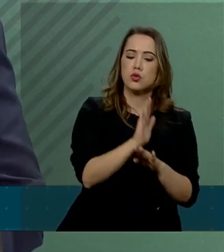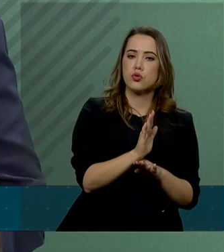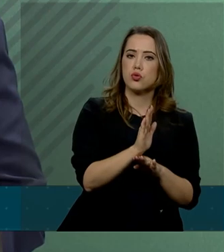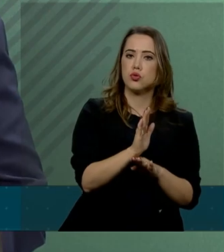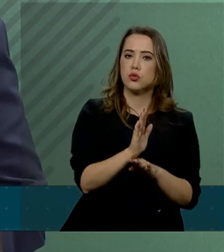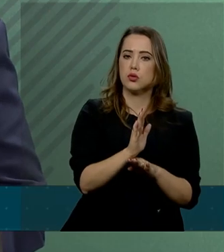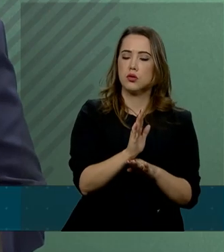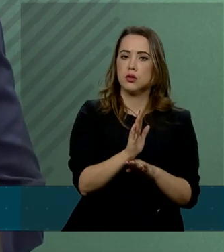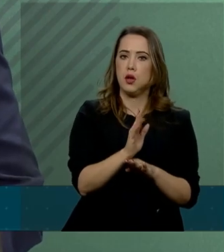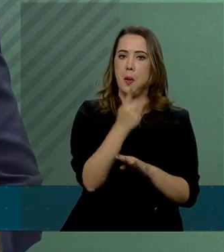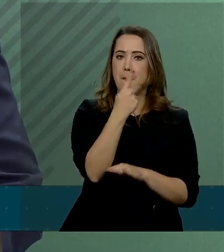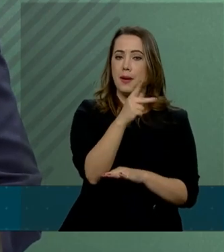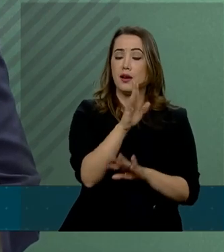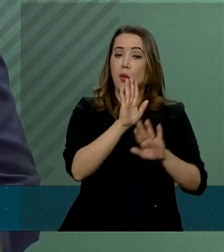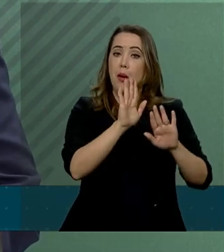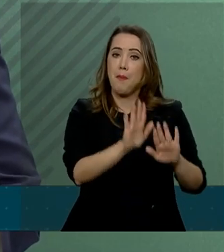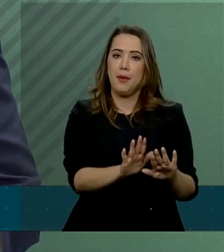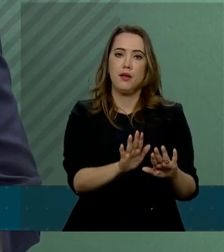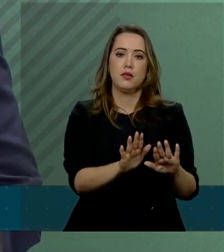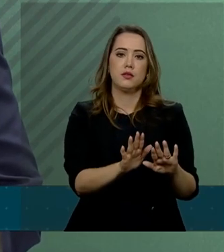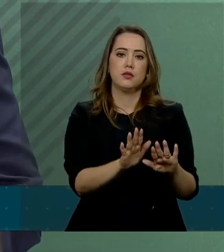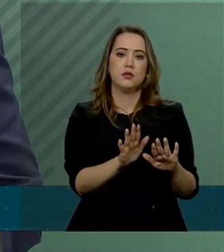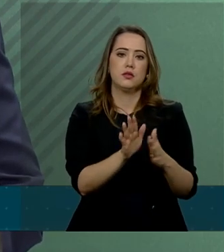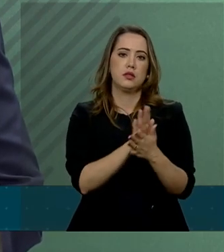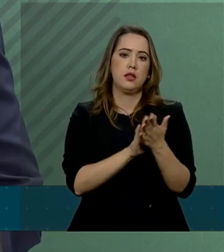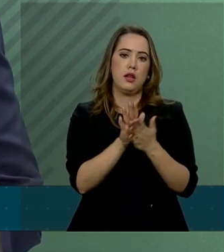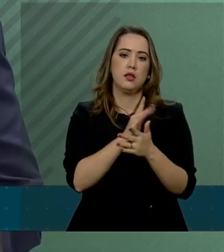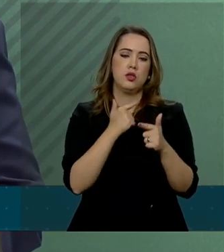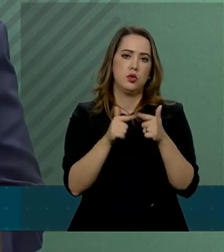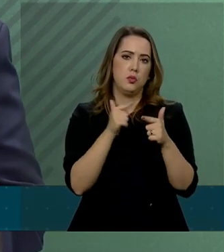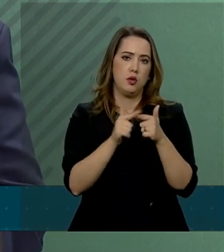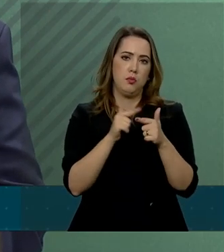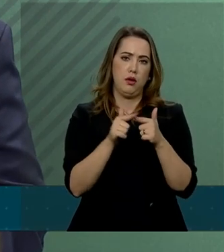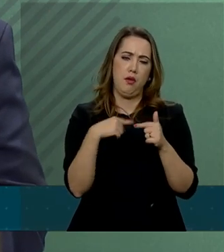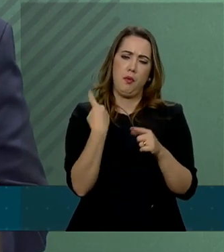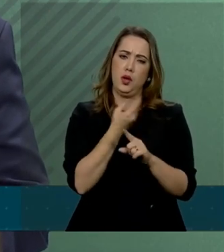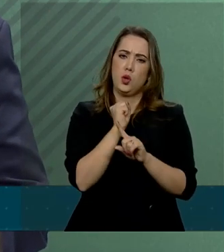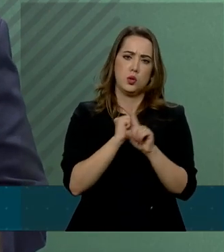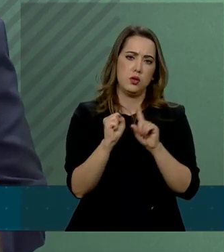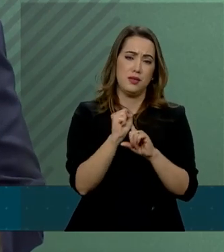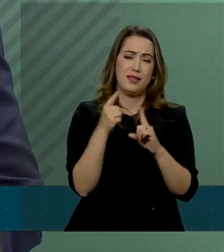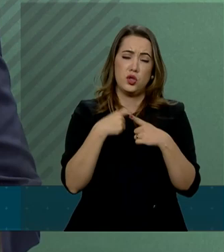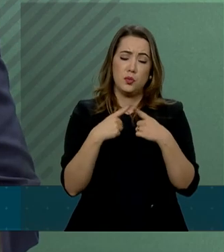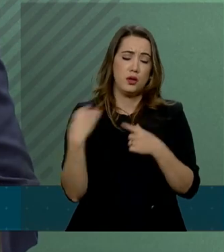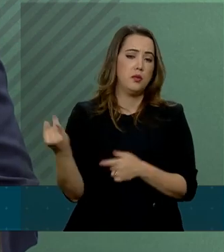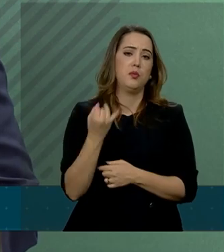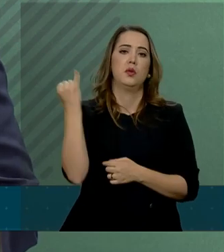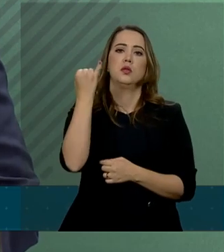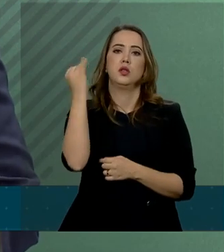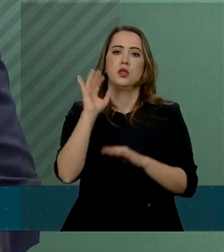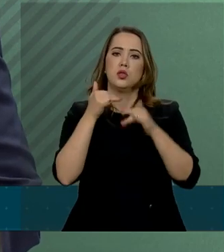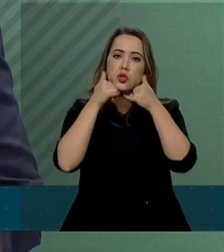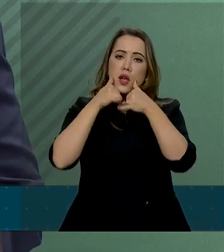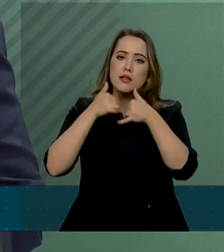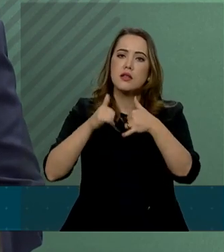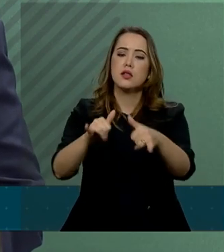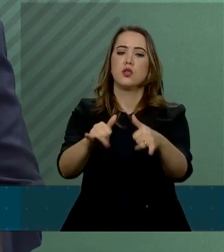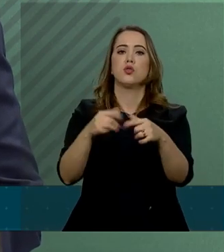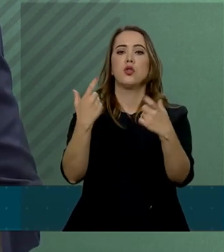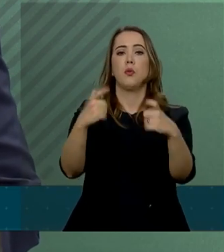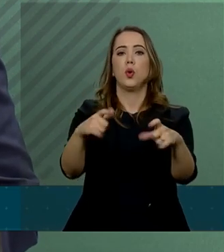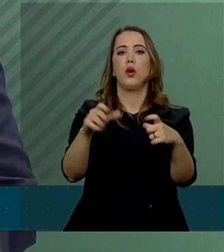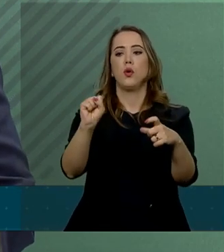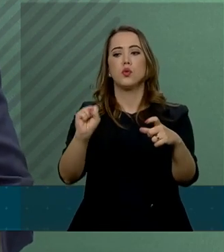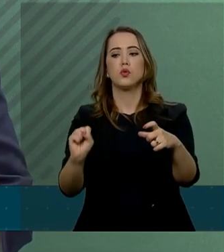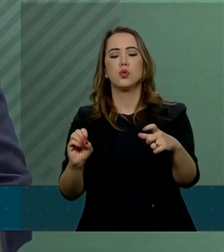amigo sem contudo é prejudicarmos a nossa sociedade por que é tão importante essa energia particularmente com a região